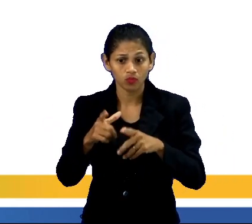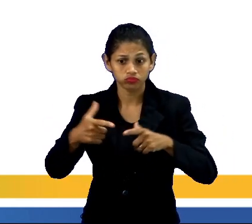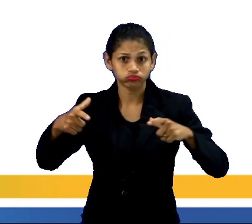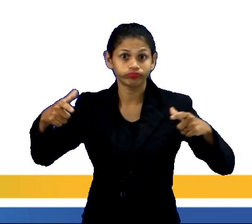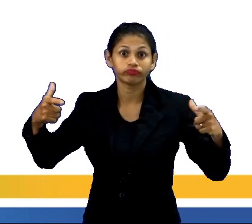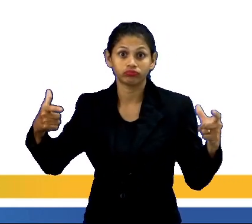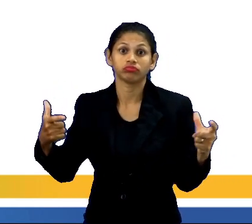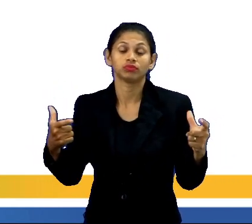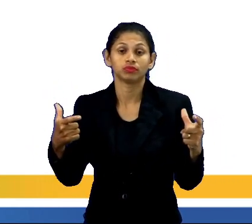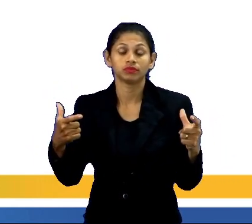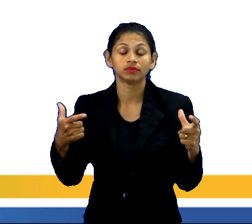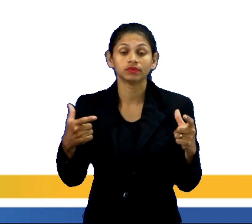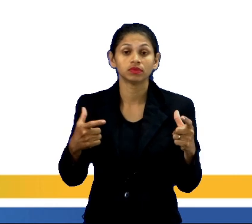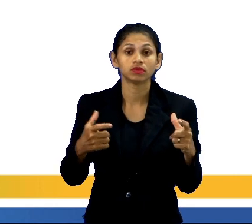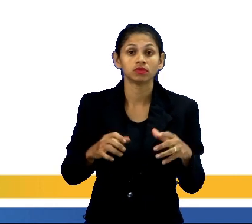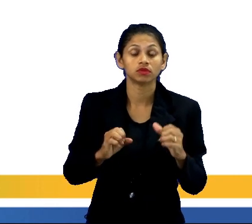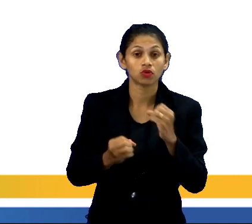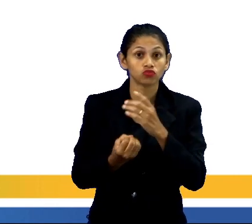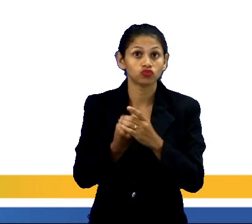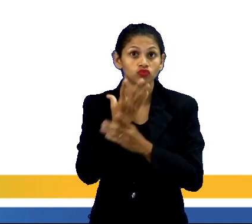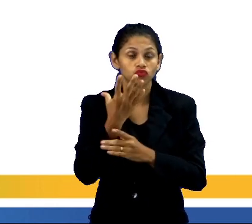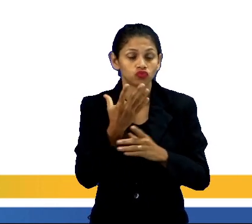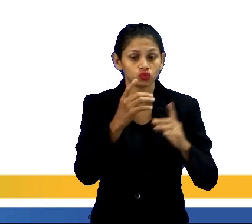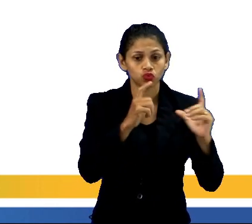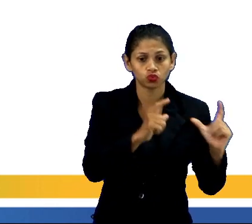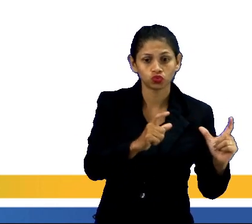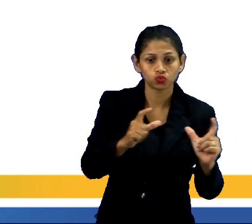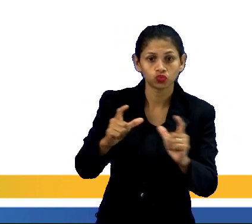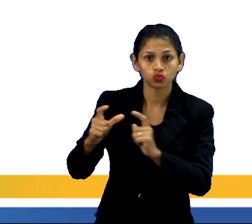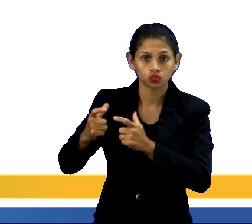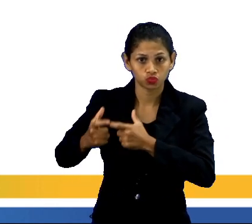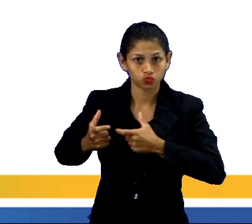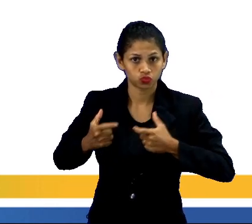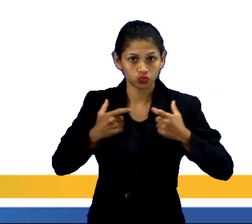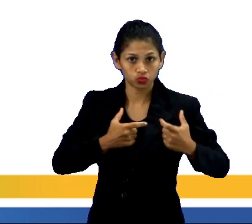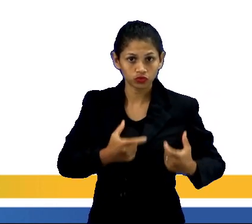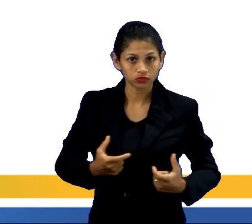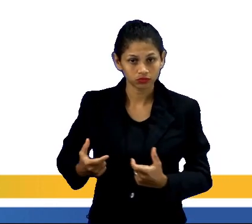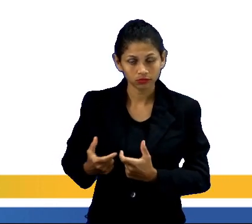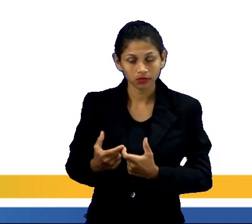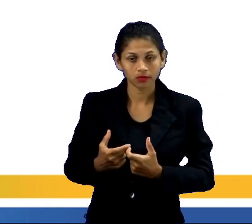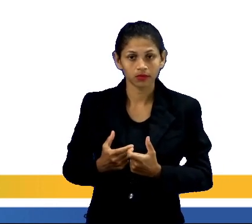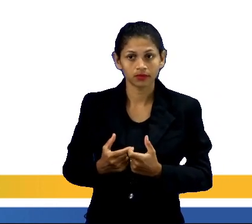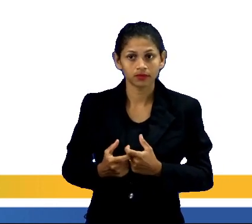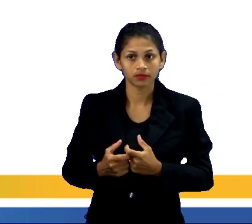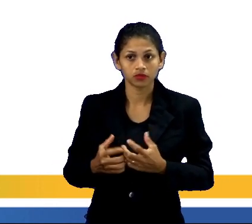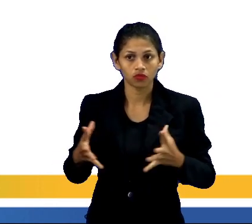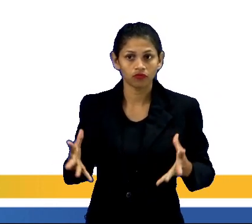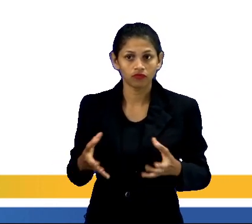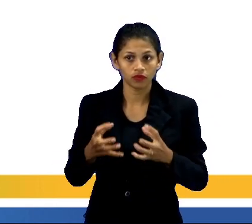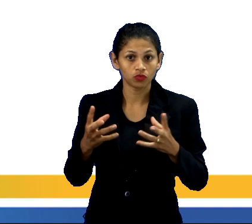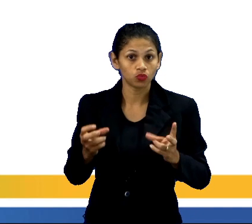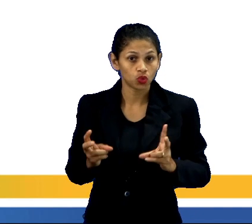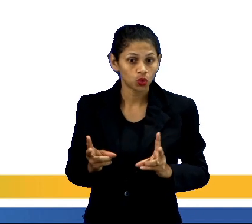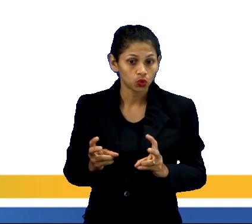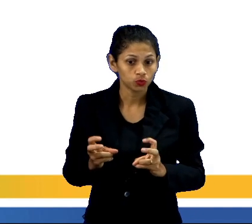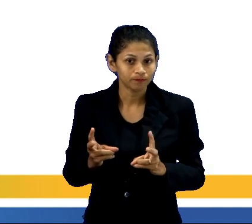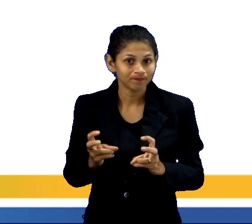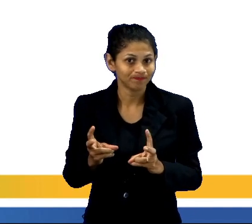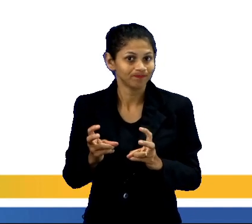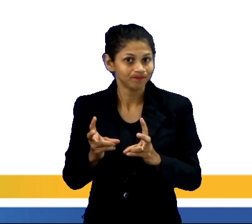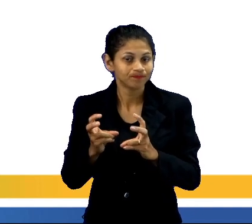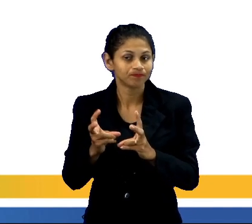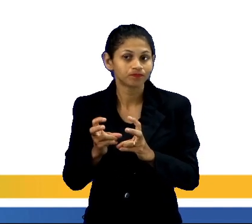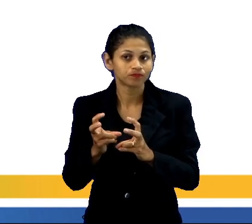de formar novos vasos sanguíneos que vão nutrir a elas e também vão manter ali as atividades de crescimento